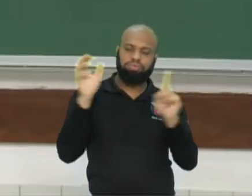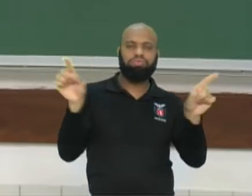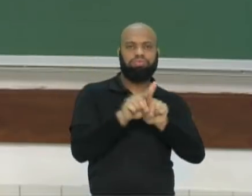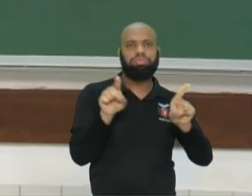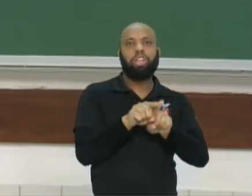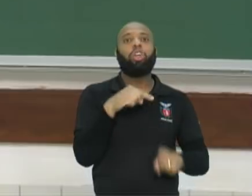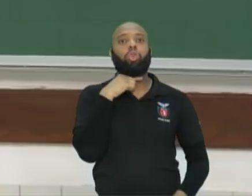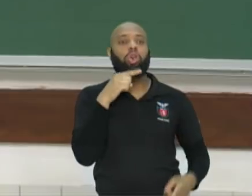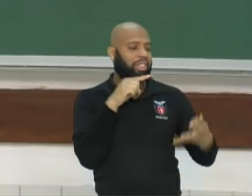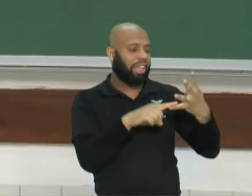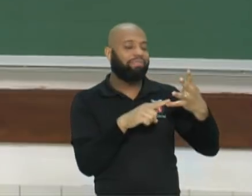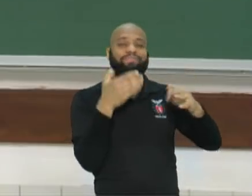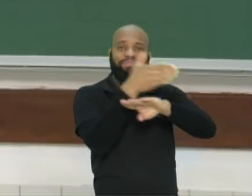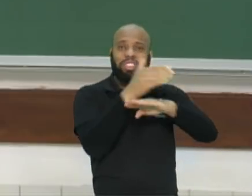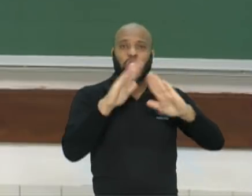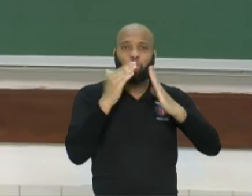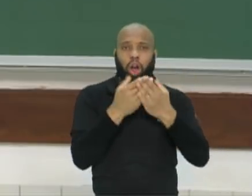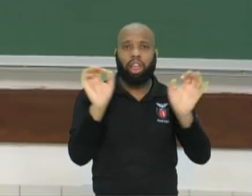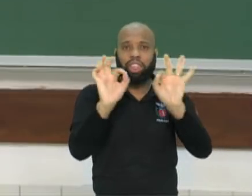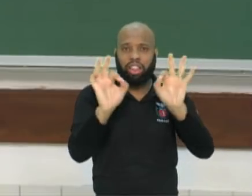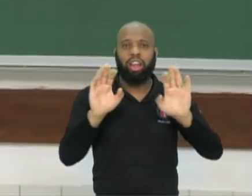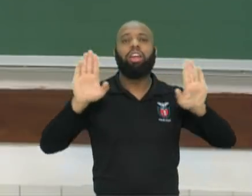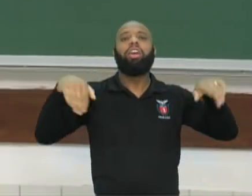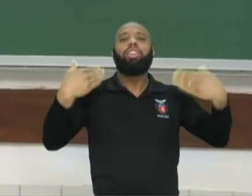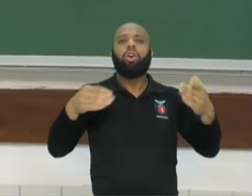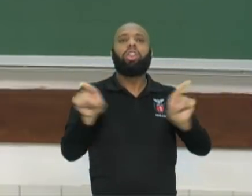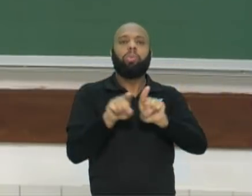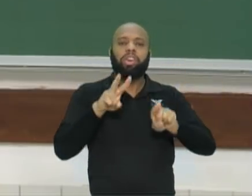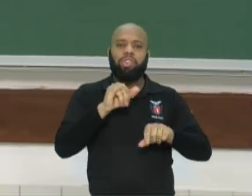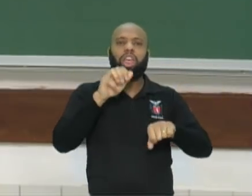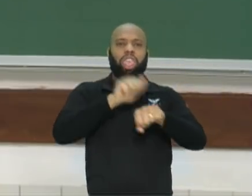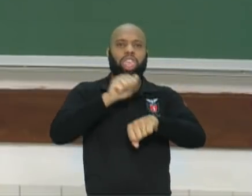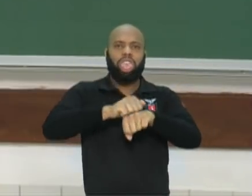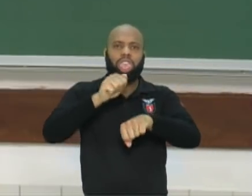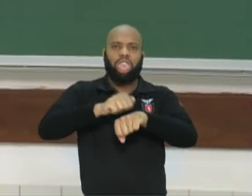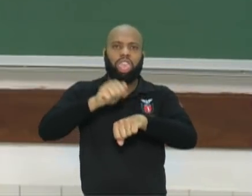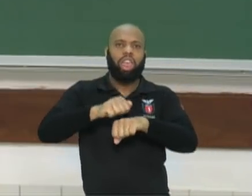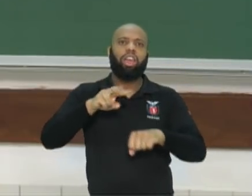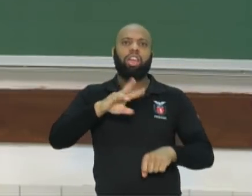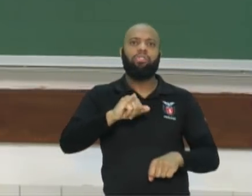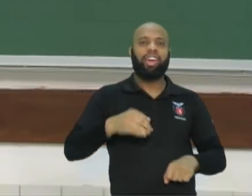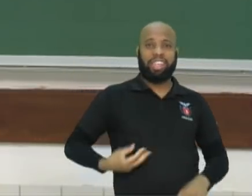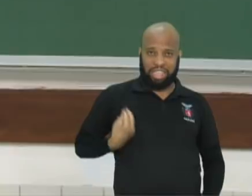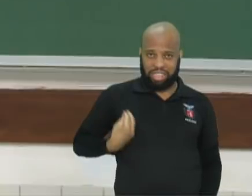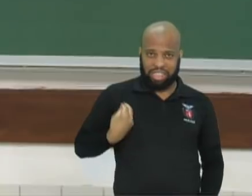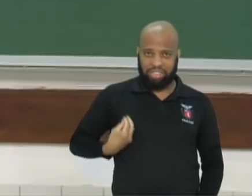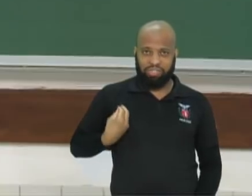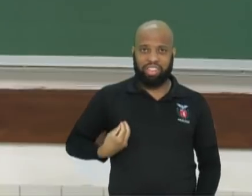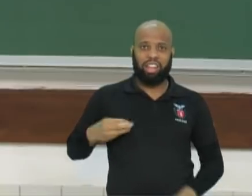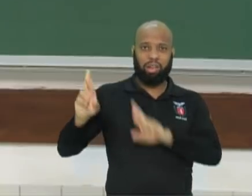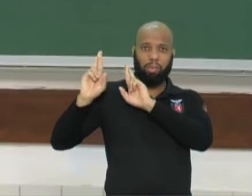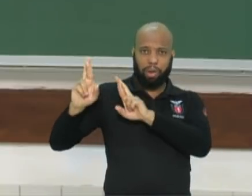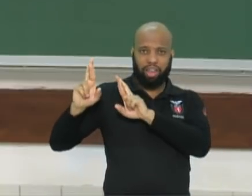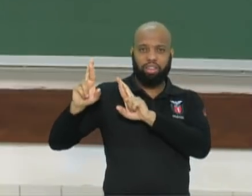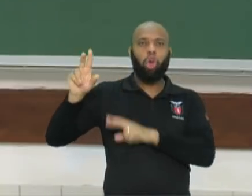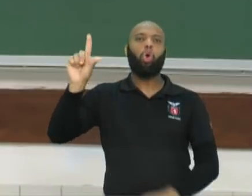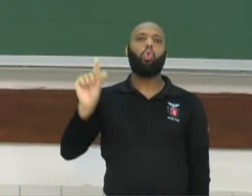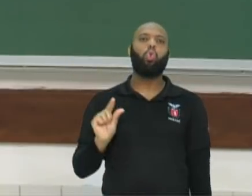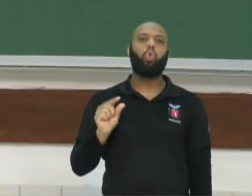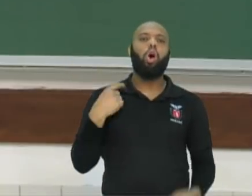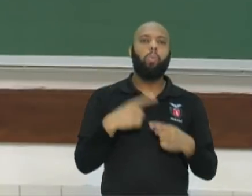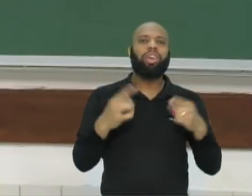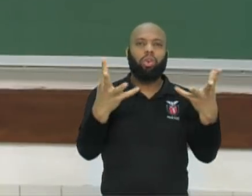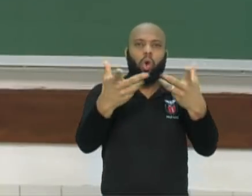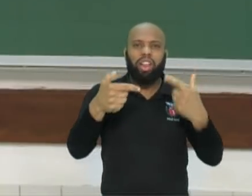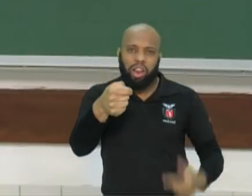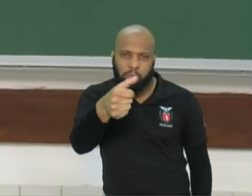não conseguem ir à escola e aí tudo isso vai influenciando para diminuir, por exemplo, a expectativa de vida. Se aquela pessoa não tem uma qualidade